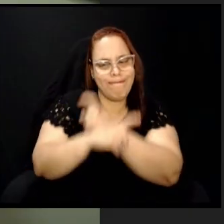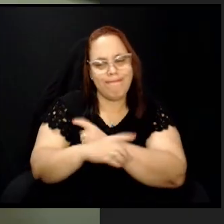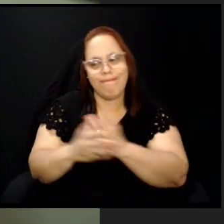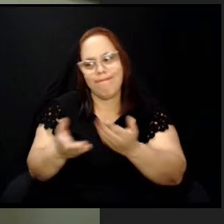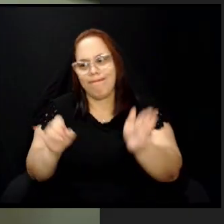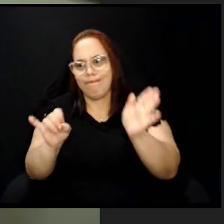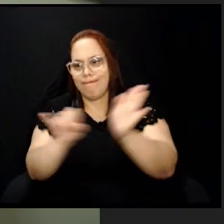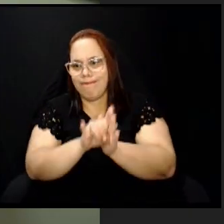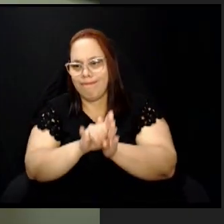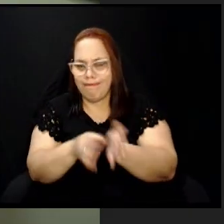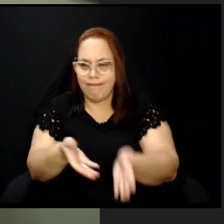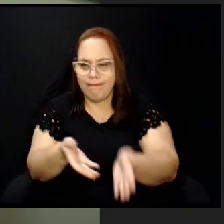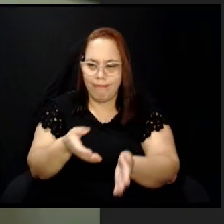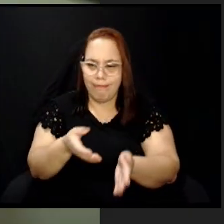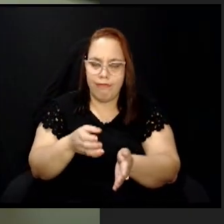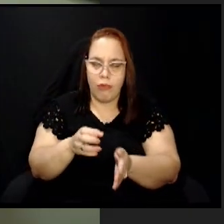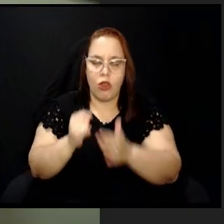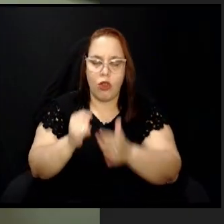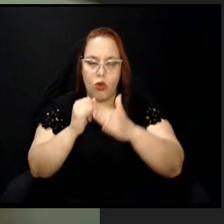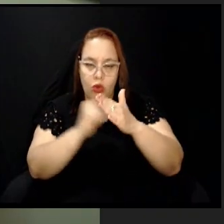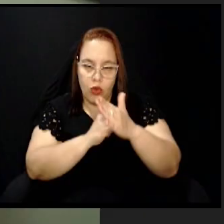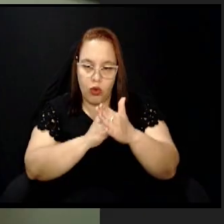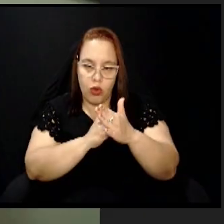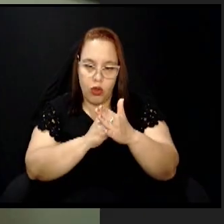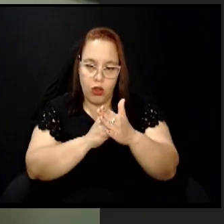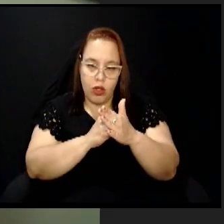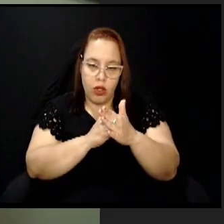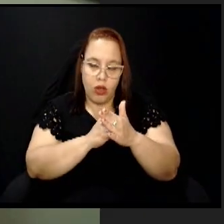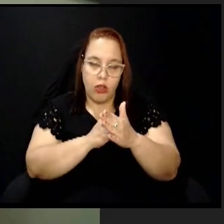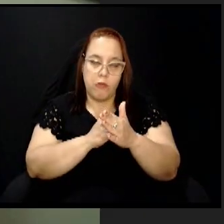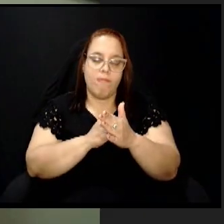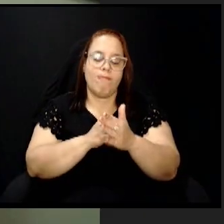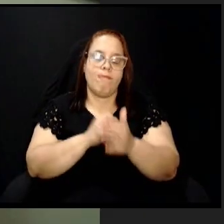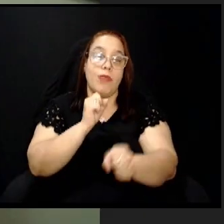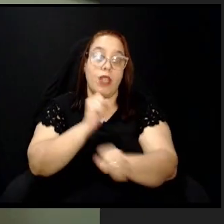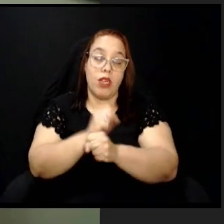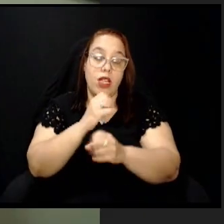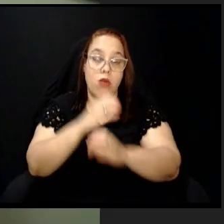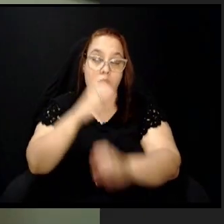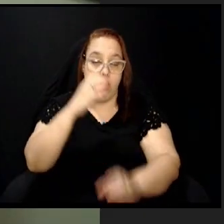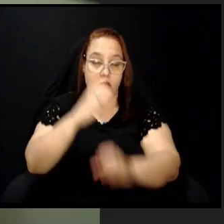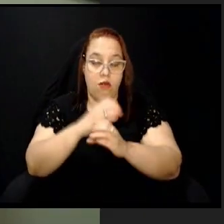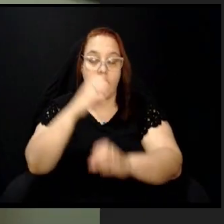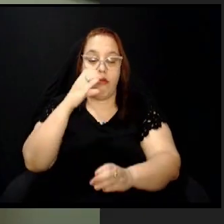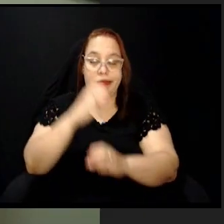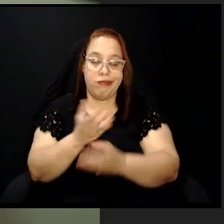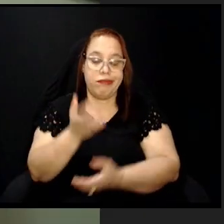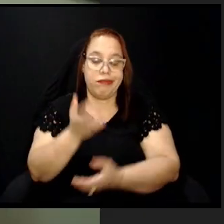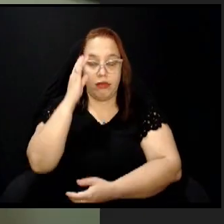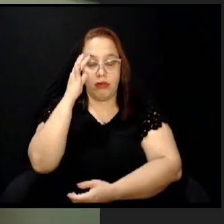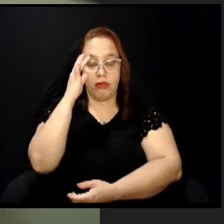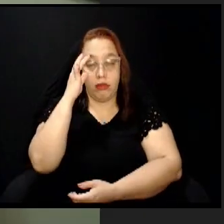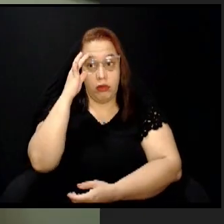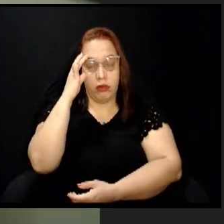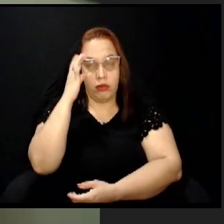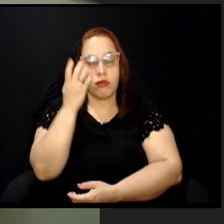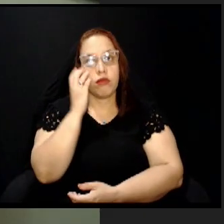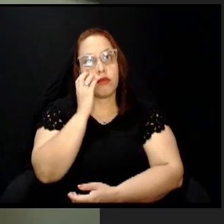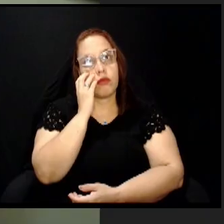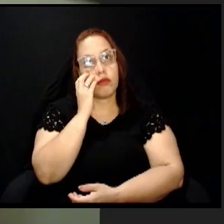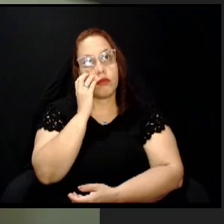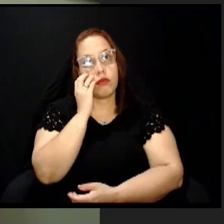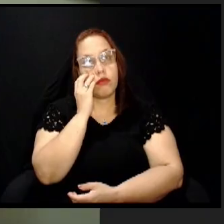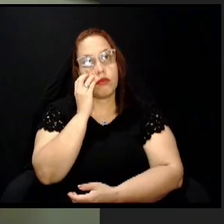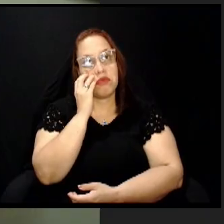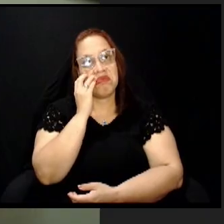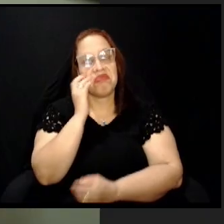mas o próprio Instituto recolheu algumas amostras e agora a gente tem que esperar o resultado dos estudos. Mas, assim, na base